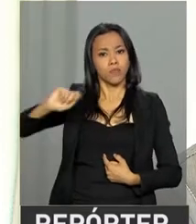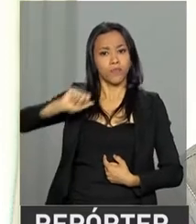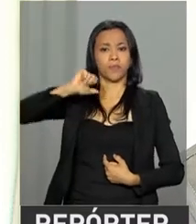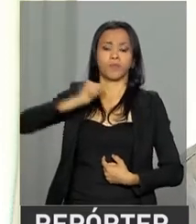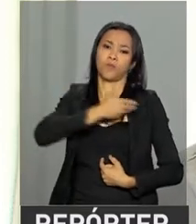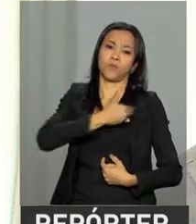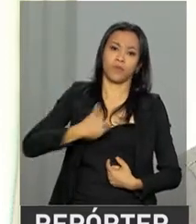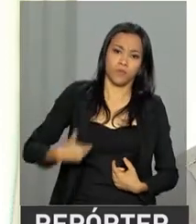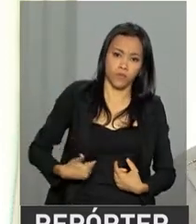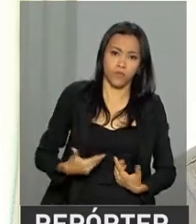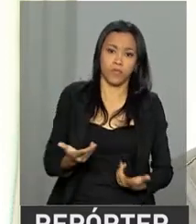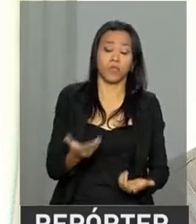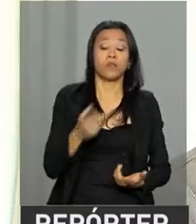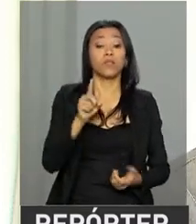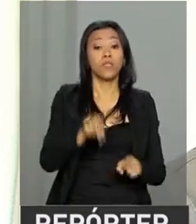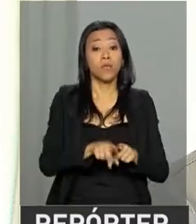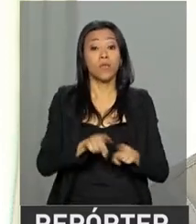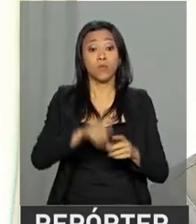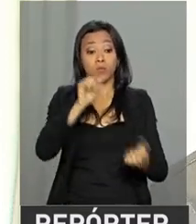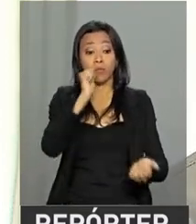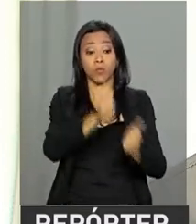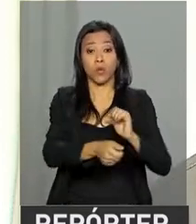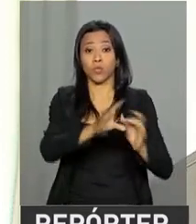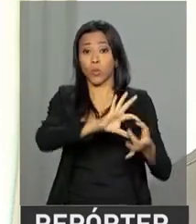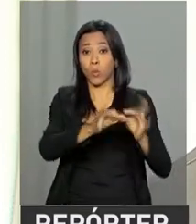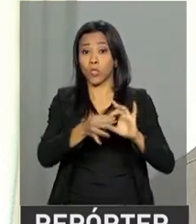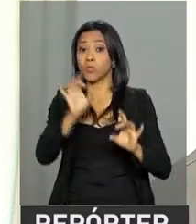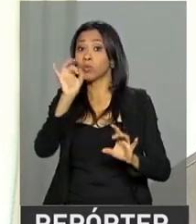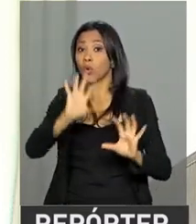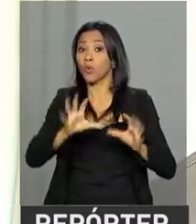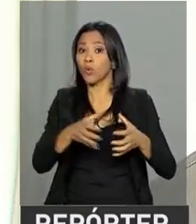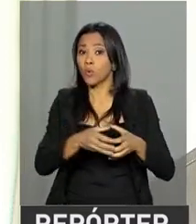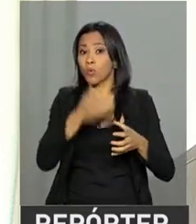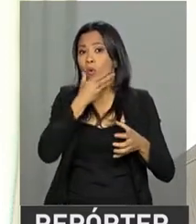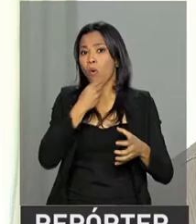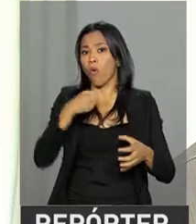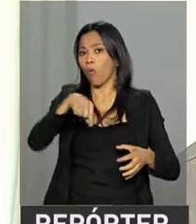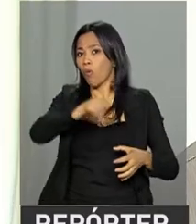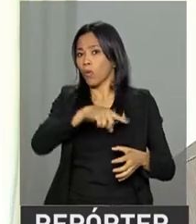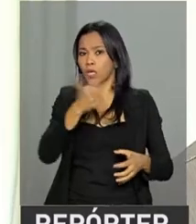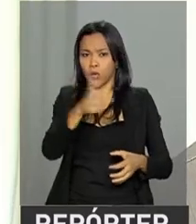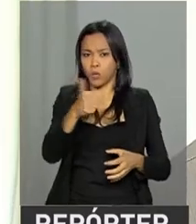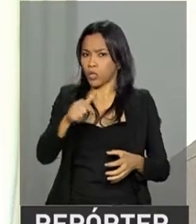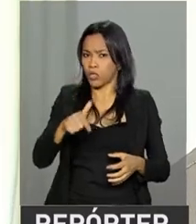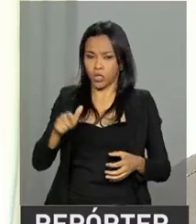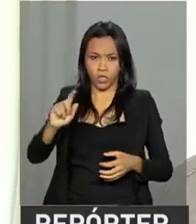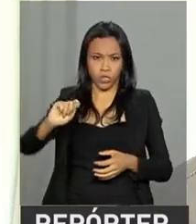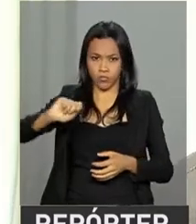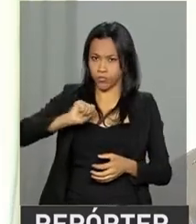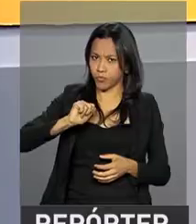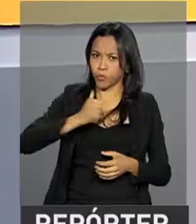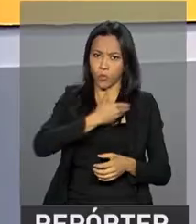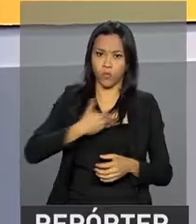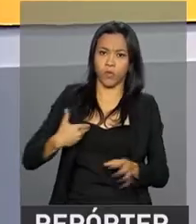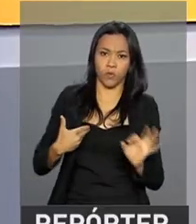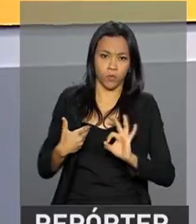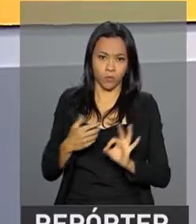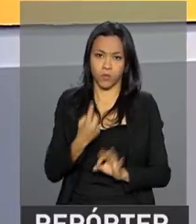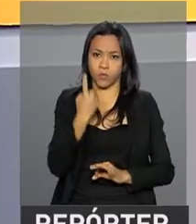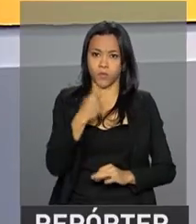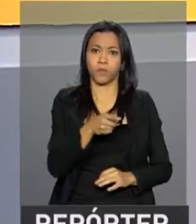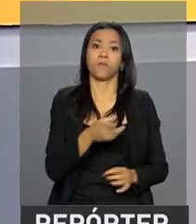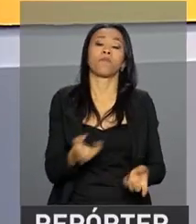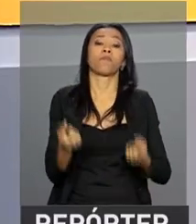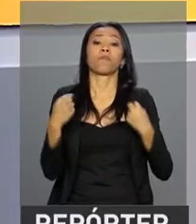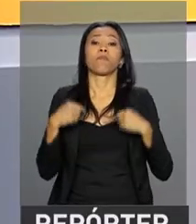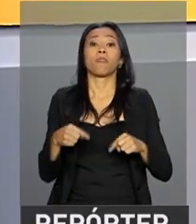E nos Jogos Olímpicos, apenas o futebol masculino, a gente não tinha bolsistas medalhistas. Né? A